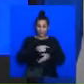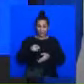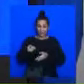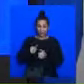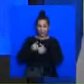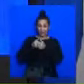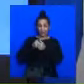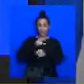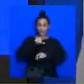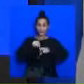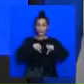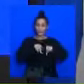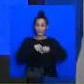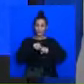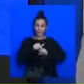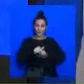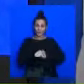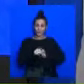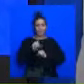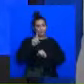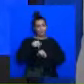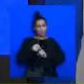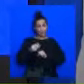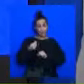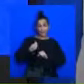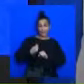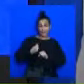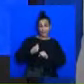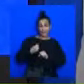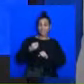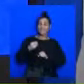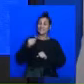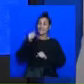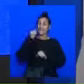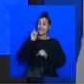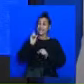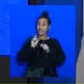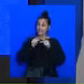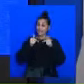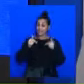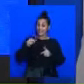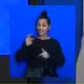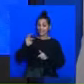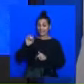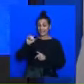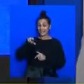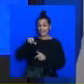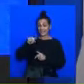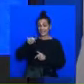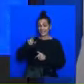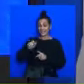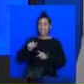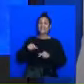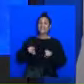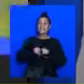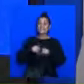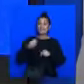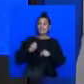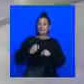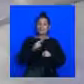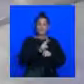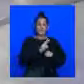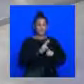você acompanha o sorteio do Super 7. Isso mesmo, conto com a presença aqui da Tainara, nossa garota da sorte, e também com a presença das